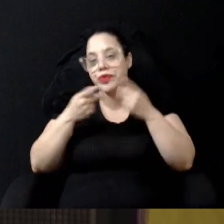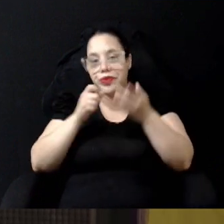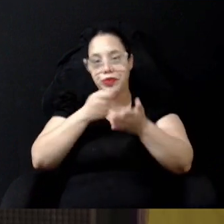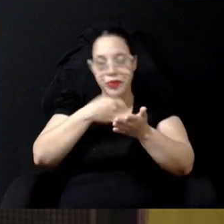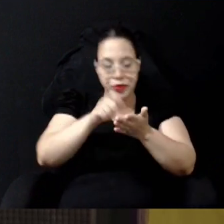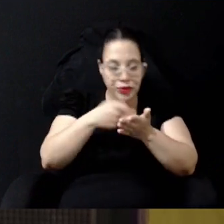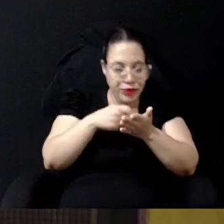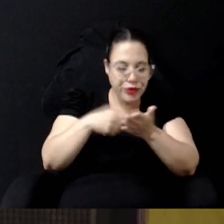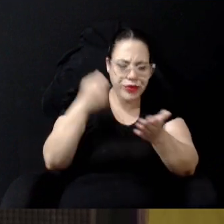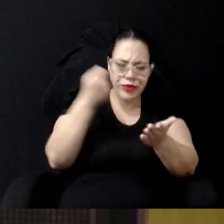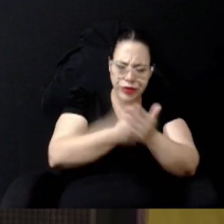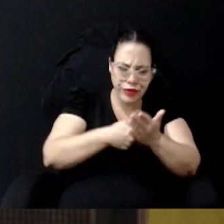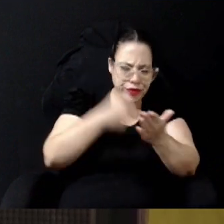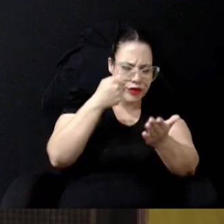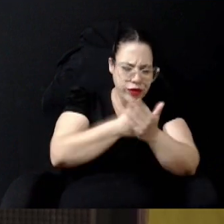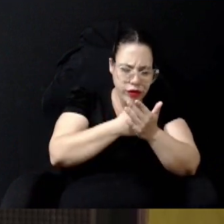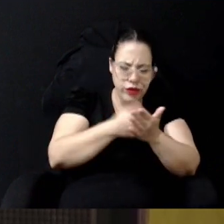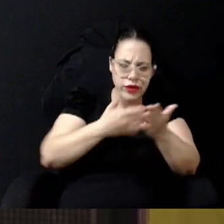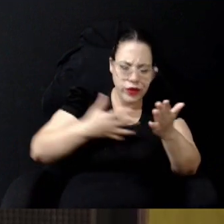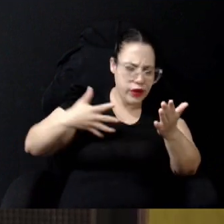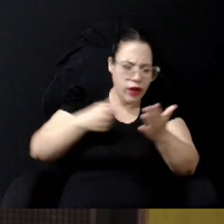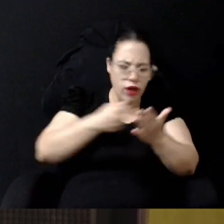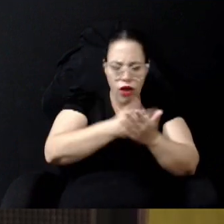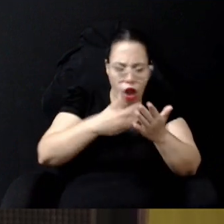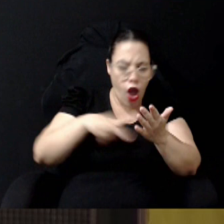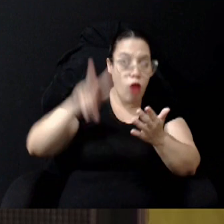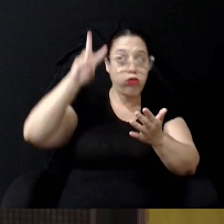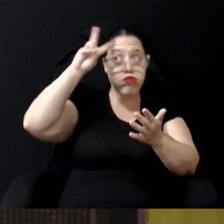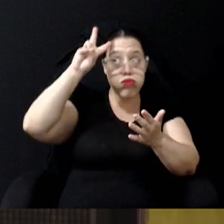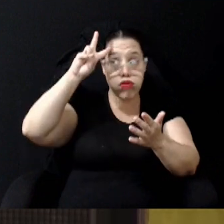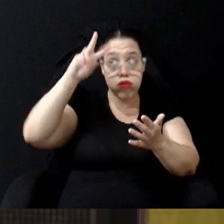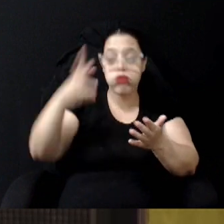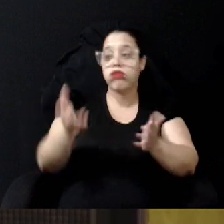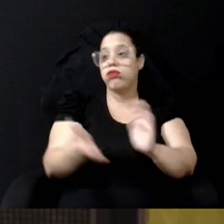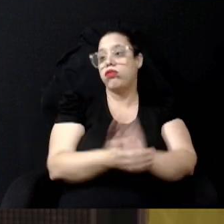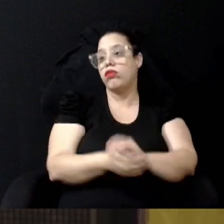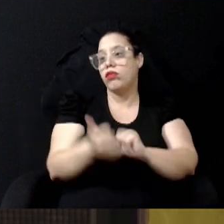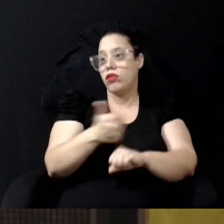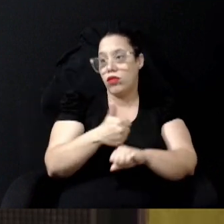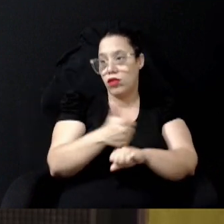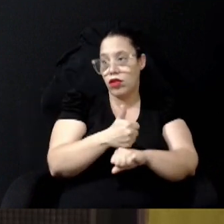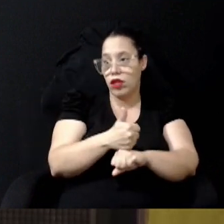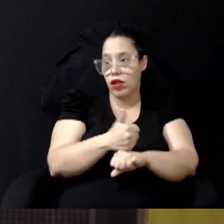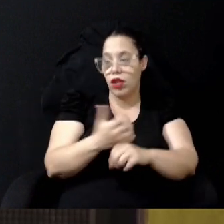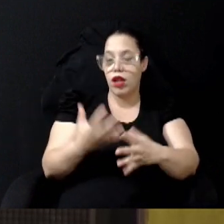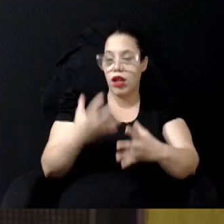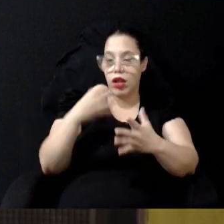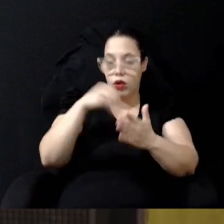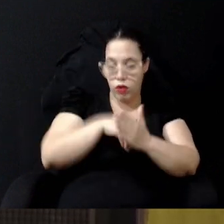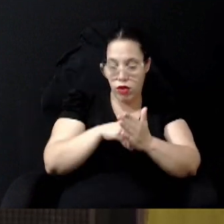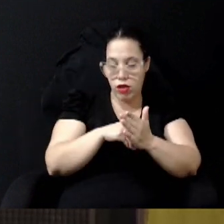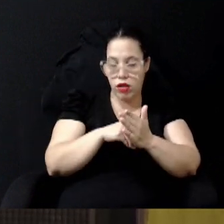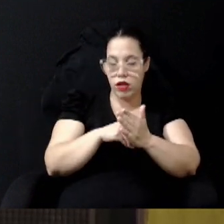de ativista, de historiador, ele guarda e